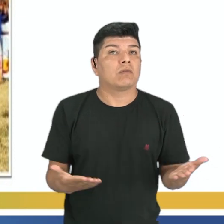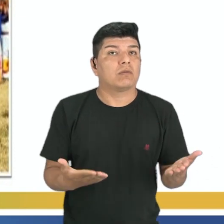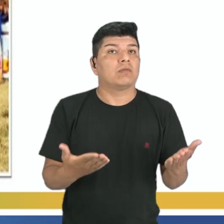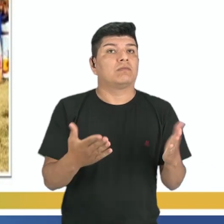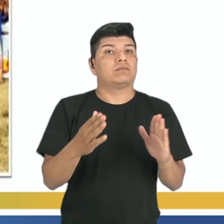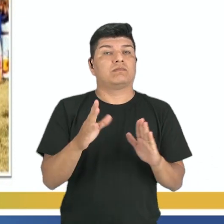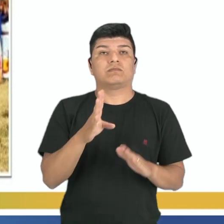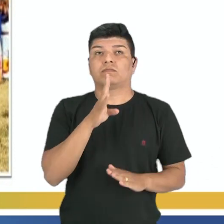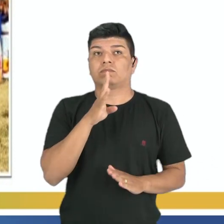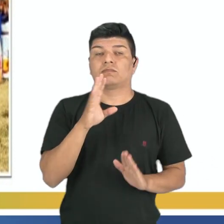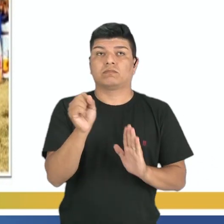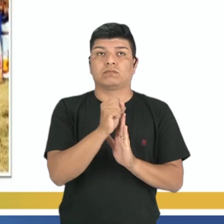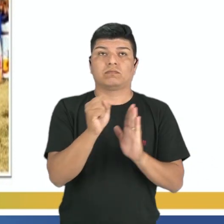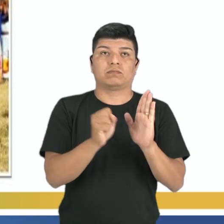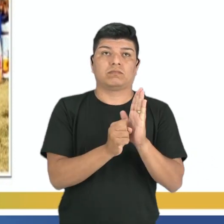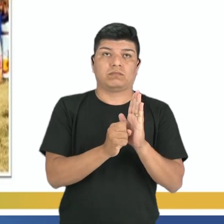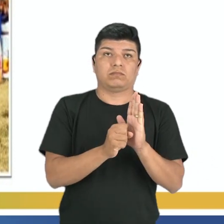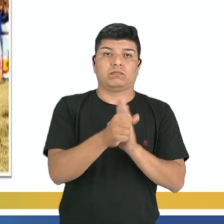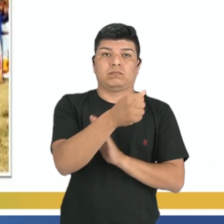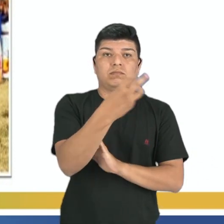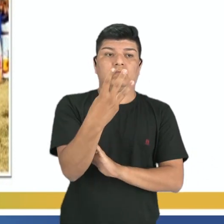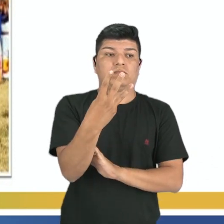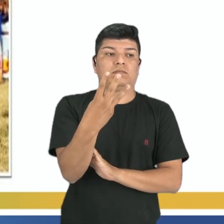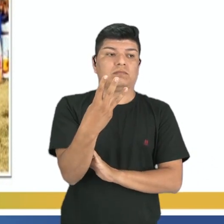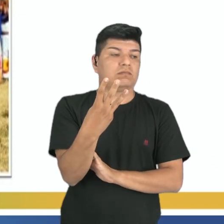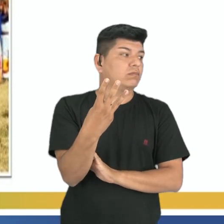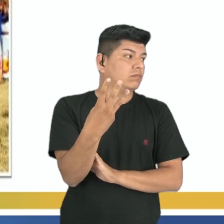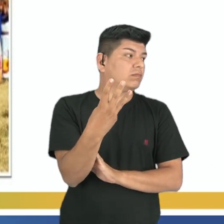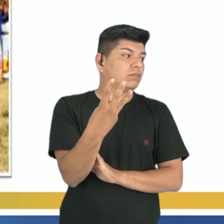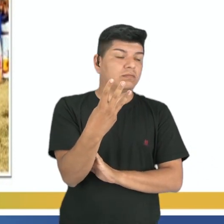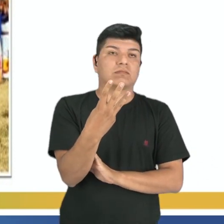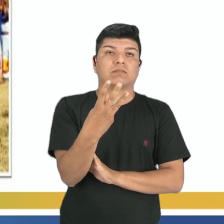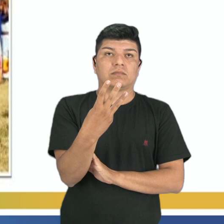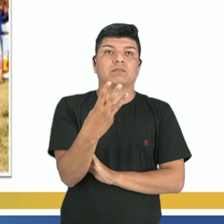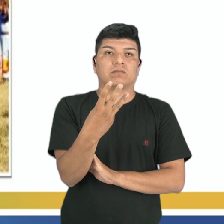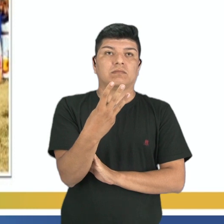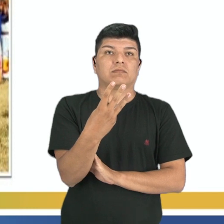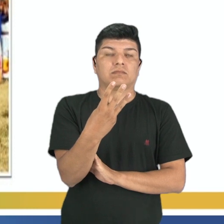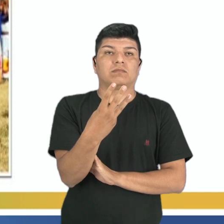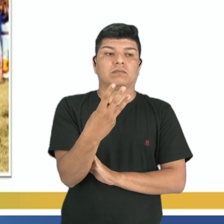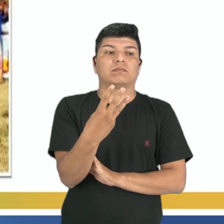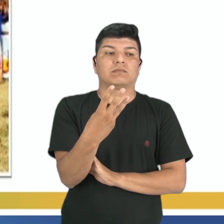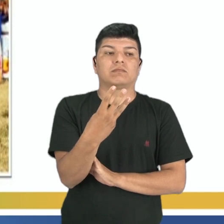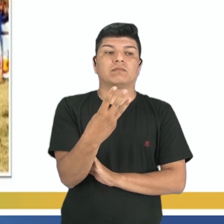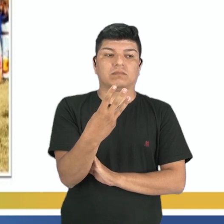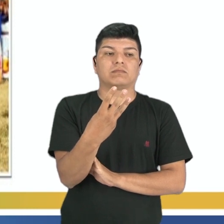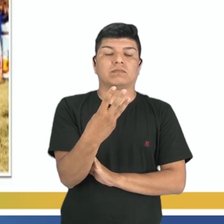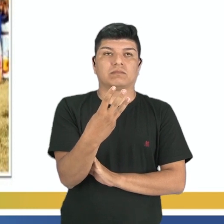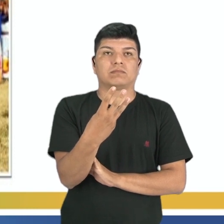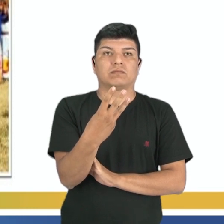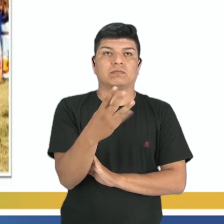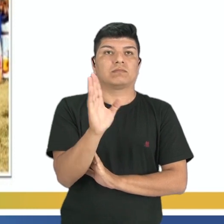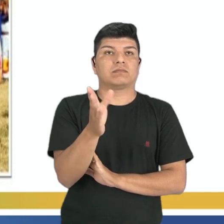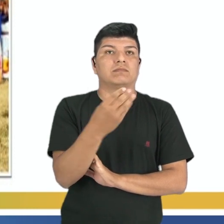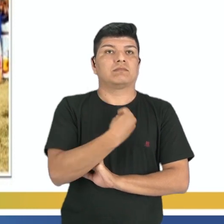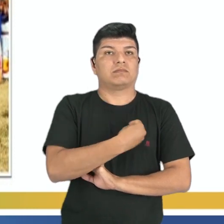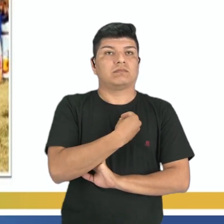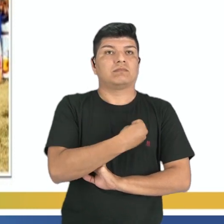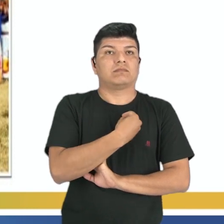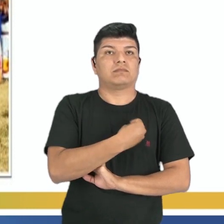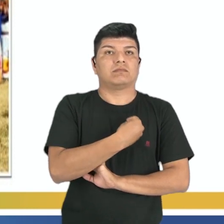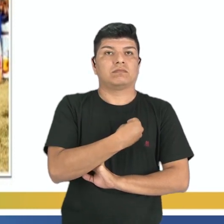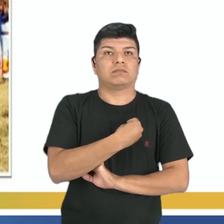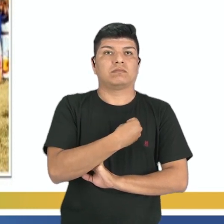se tem conhecimento deles? A partir do século XIII, né? Claro que eles, né, já existiu aqui há muito tempo,